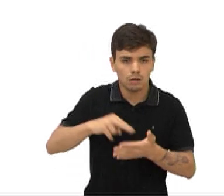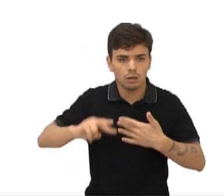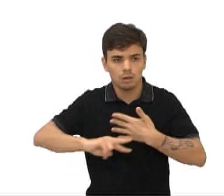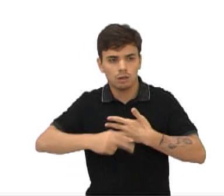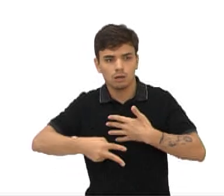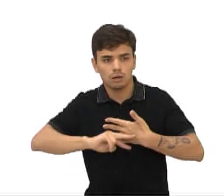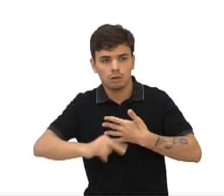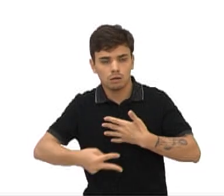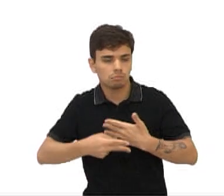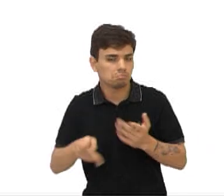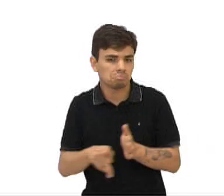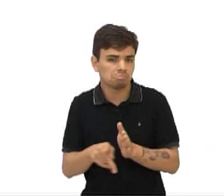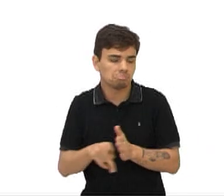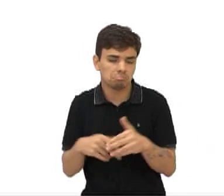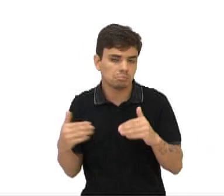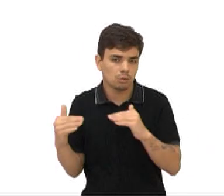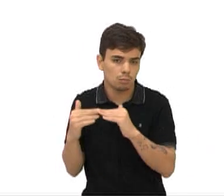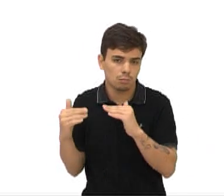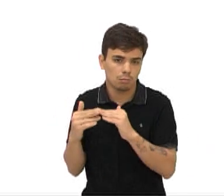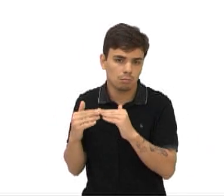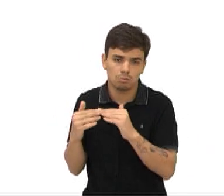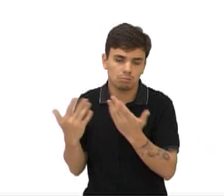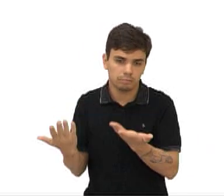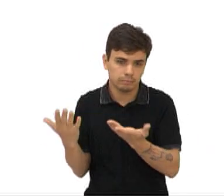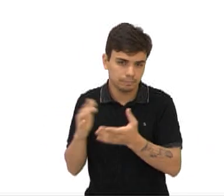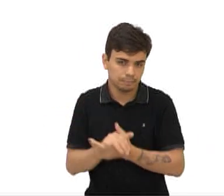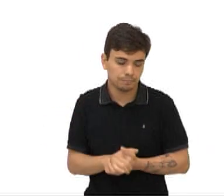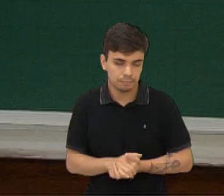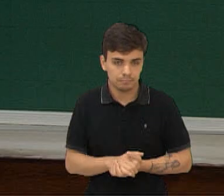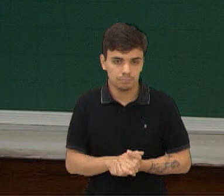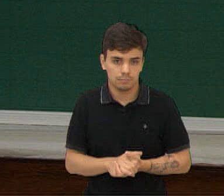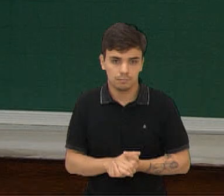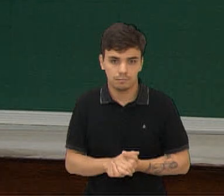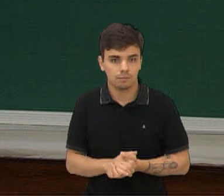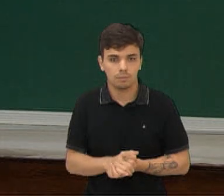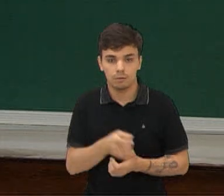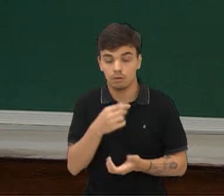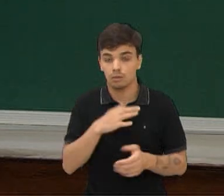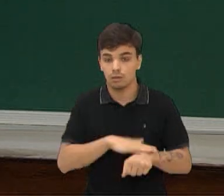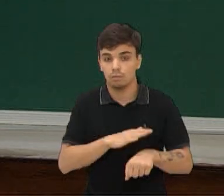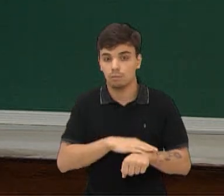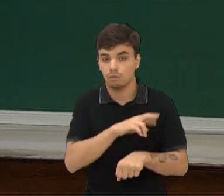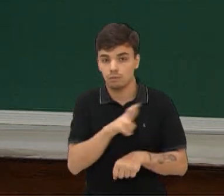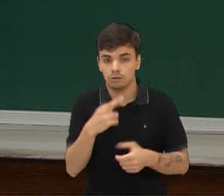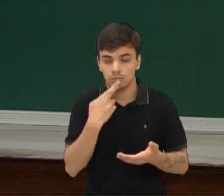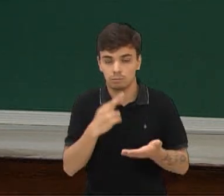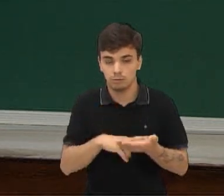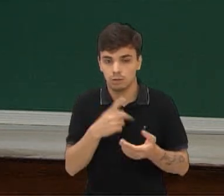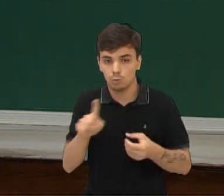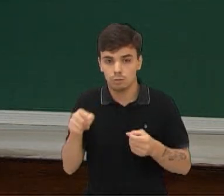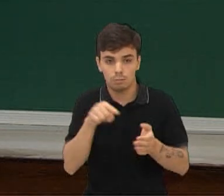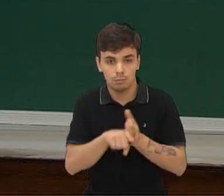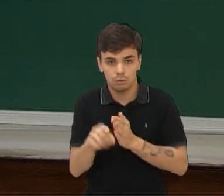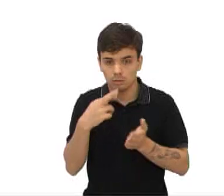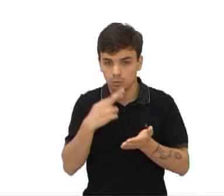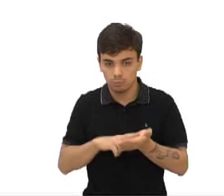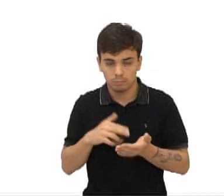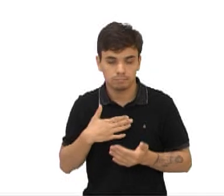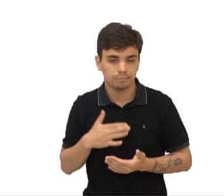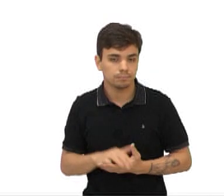Um argumento por evidência ou comprovação? Eu dou mais um tempinho, essa é a nossa última pergunta e você responde para mim.